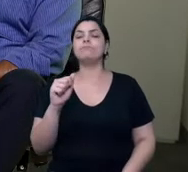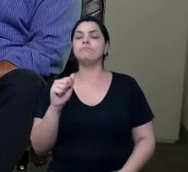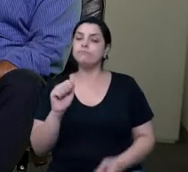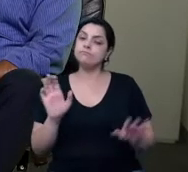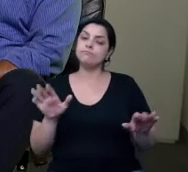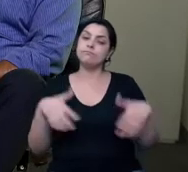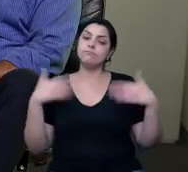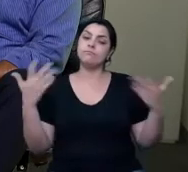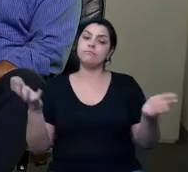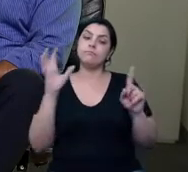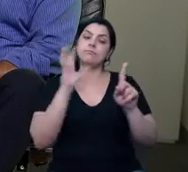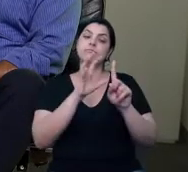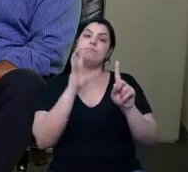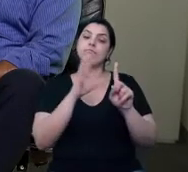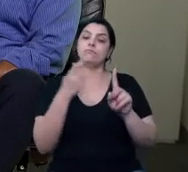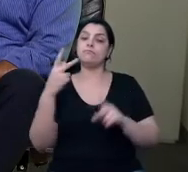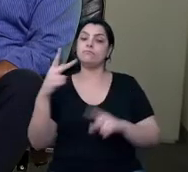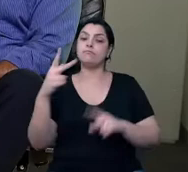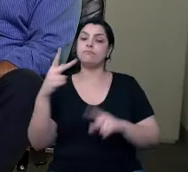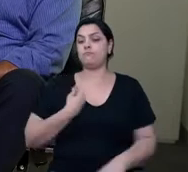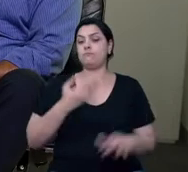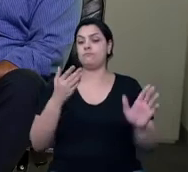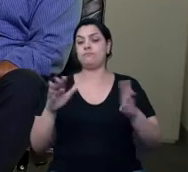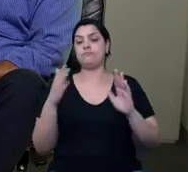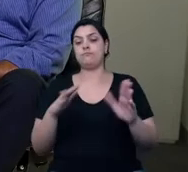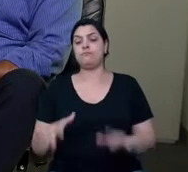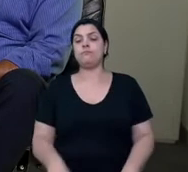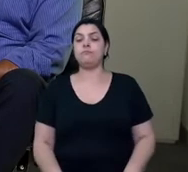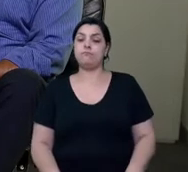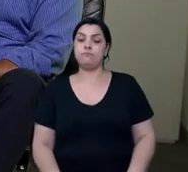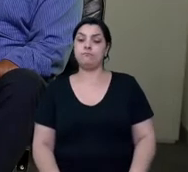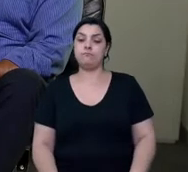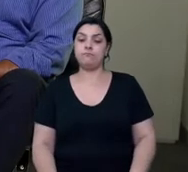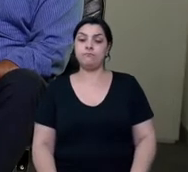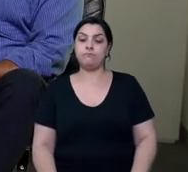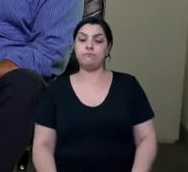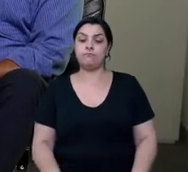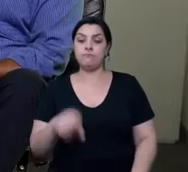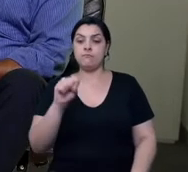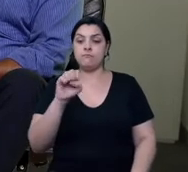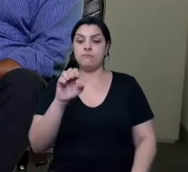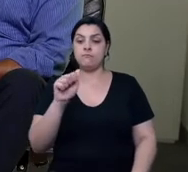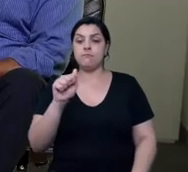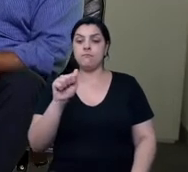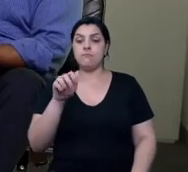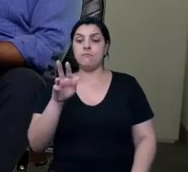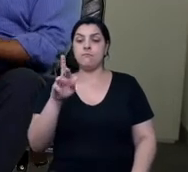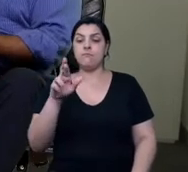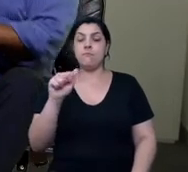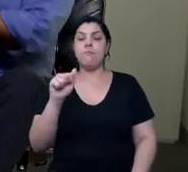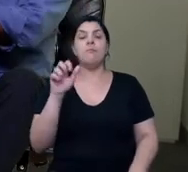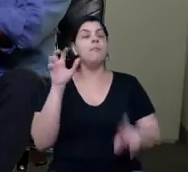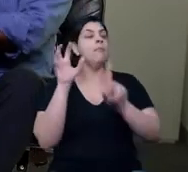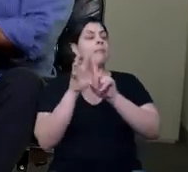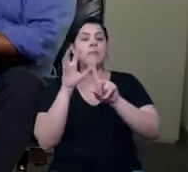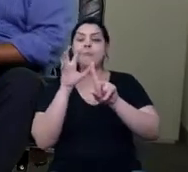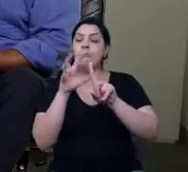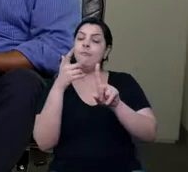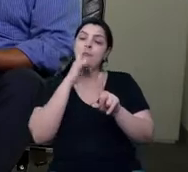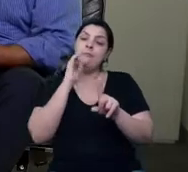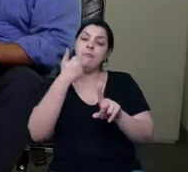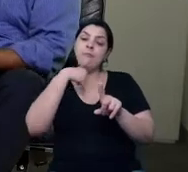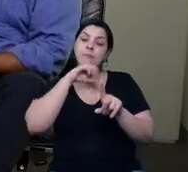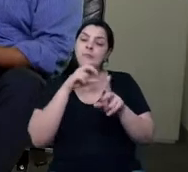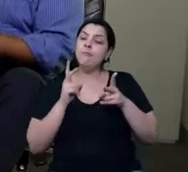de Seabra na sua produção? Seabra tem uma influência, primeiro, os meus pais que me incentivaram, como a